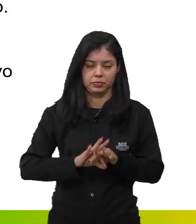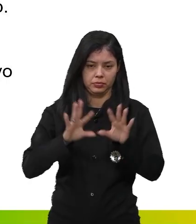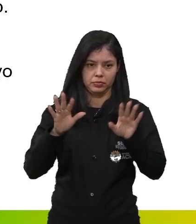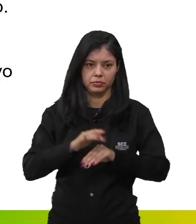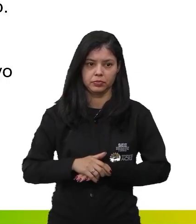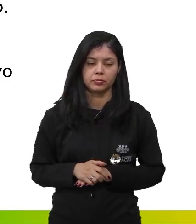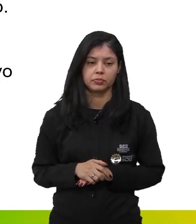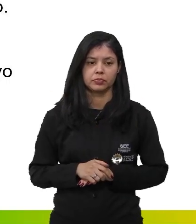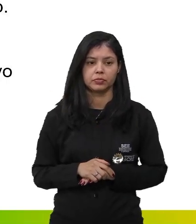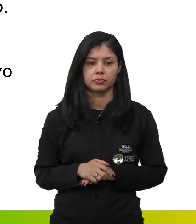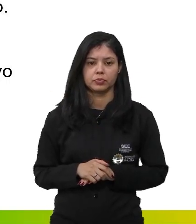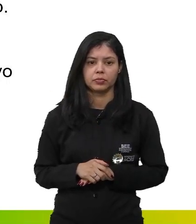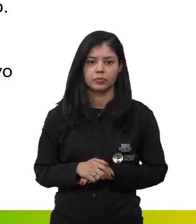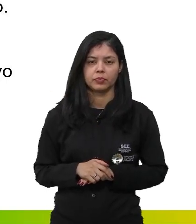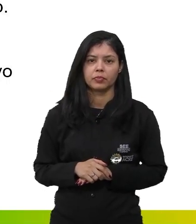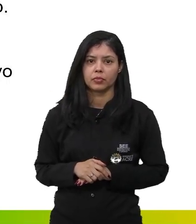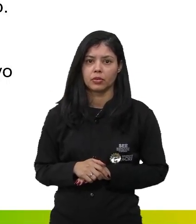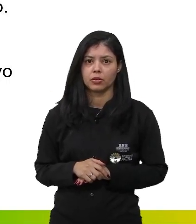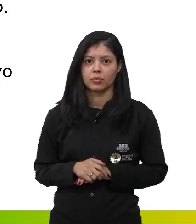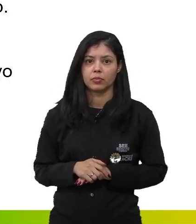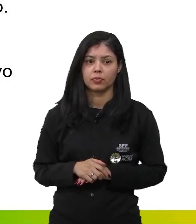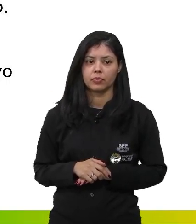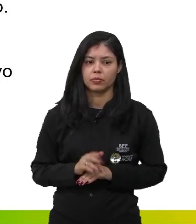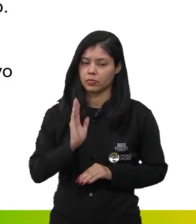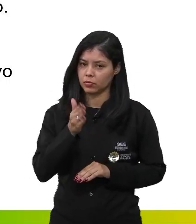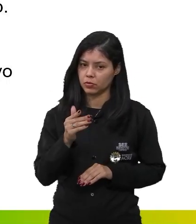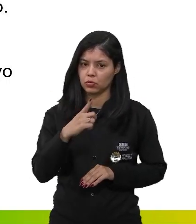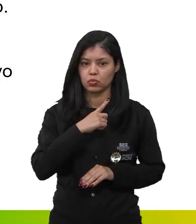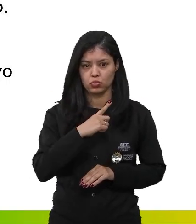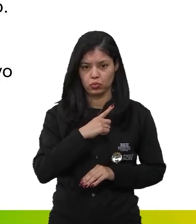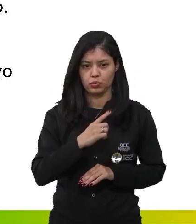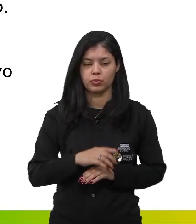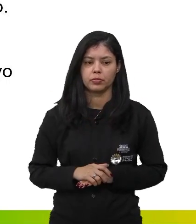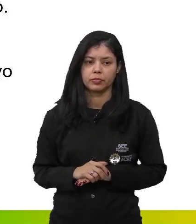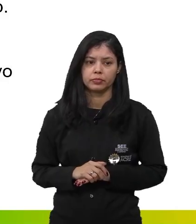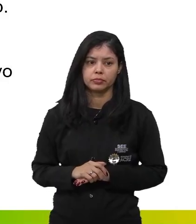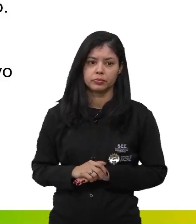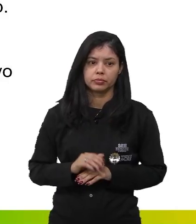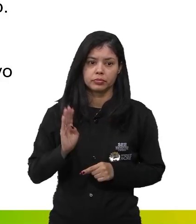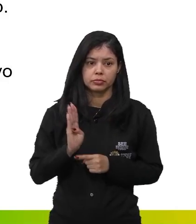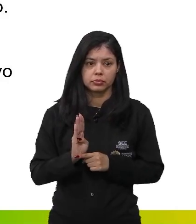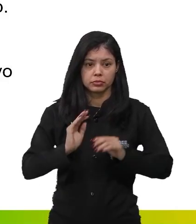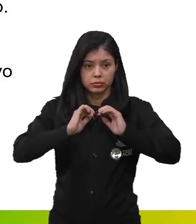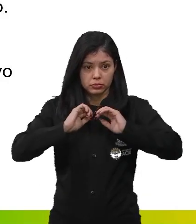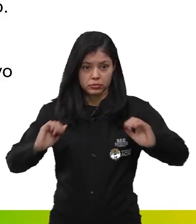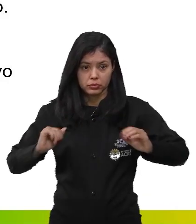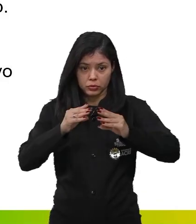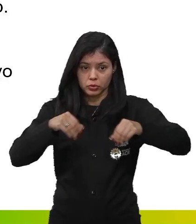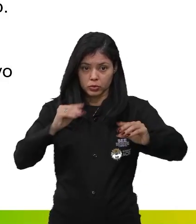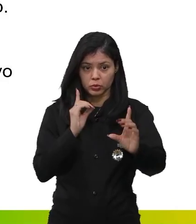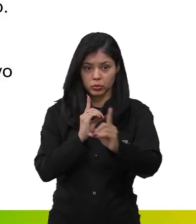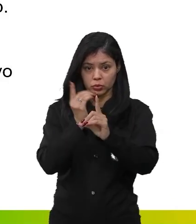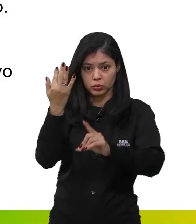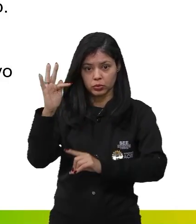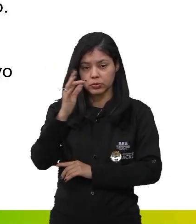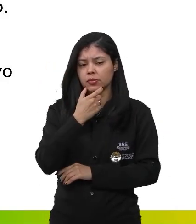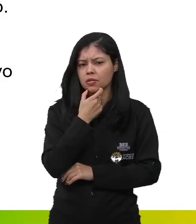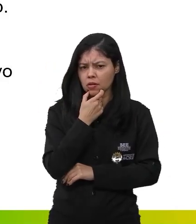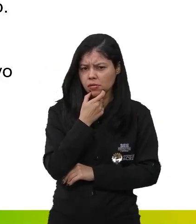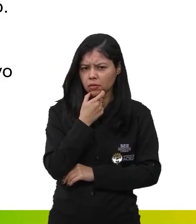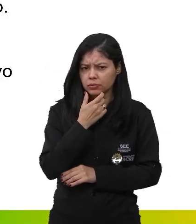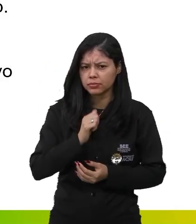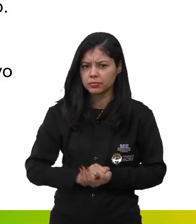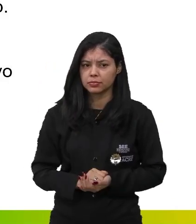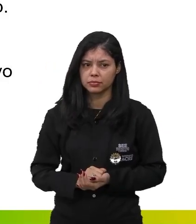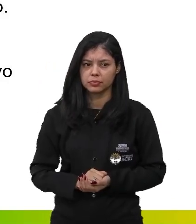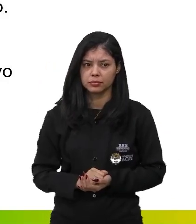navegação. Essa livre navegação pelo Atlântico já existia. Olha a letra B, dividir as terras descobertas entre França e